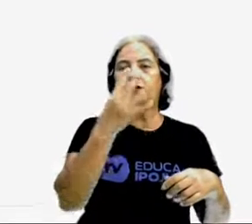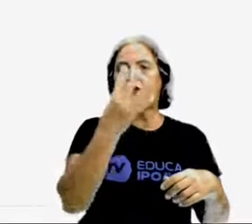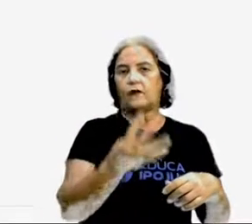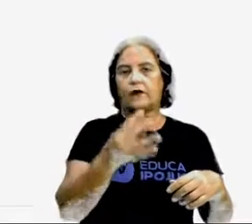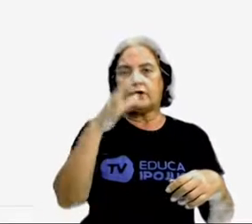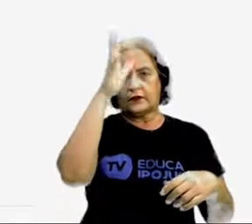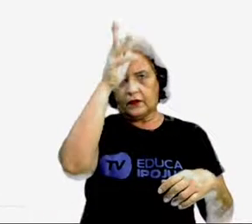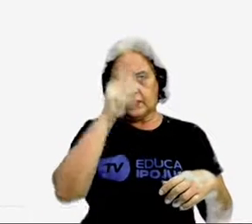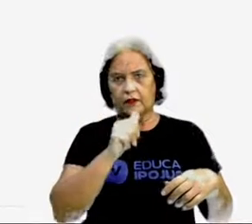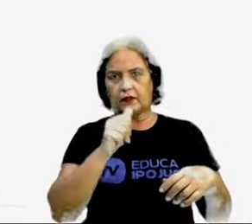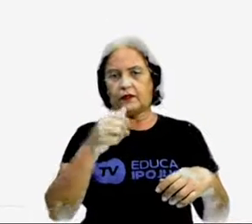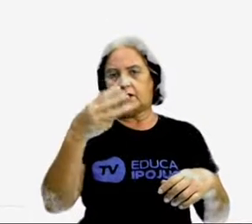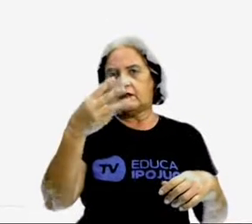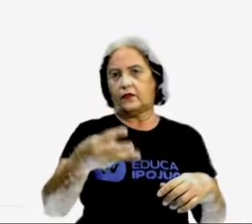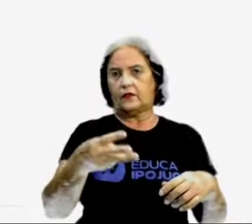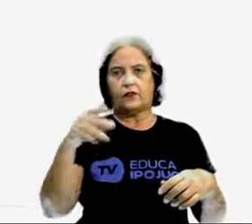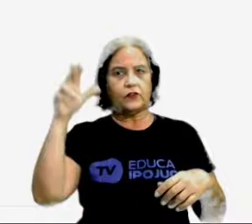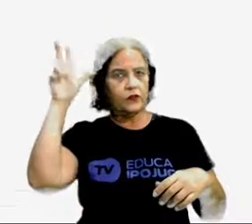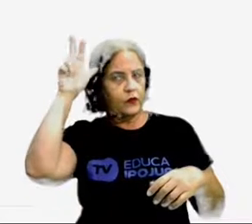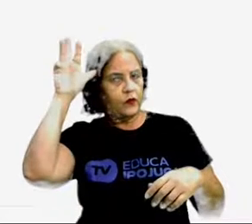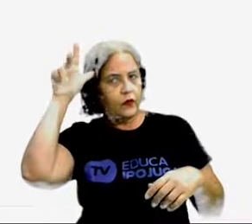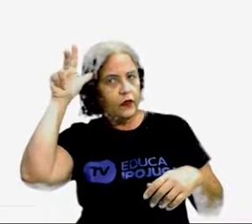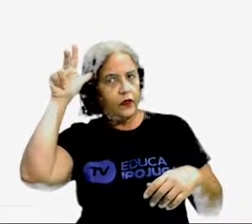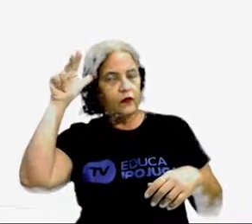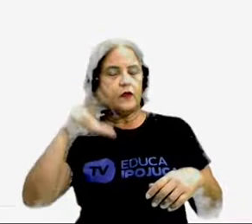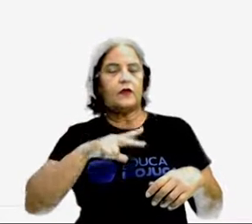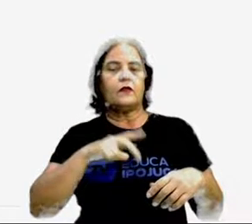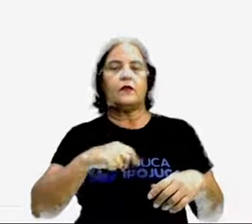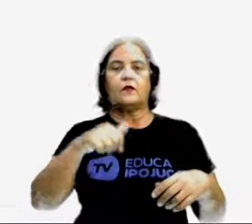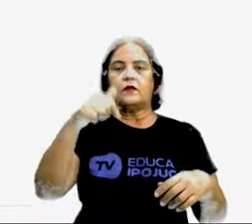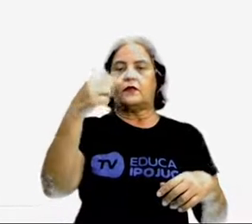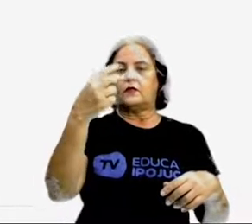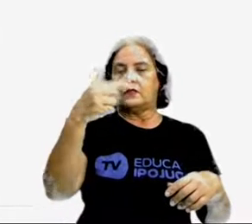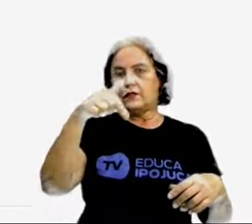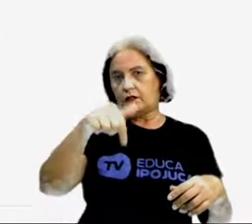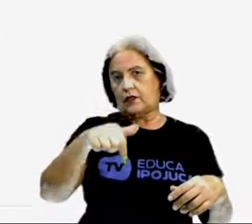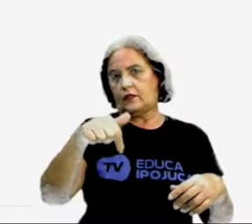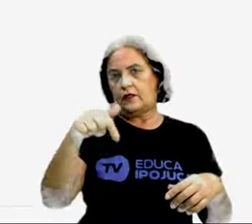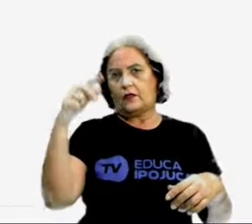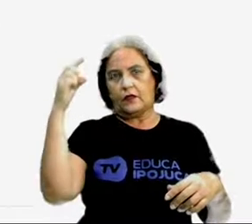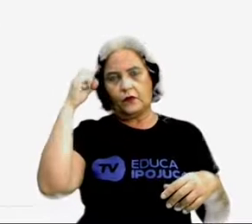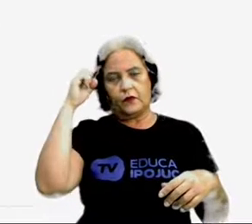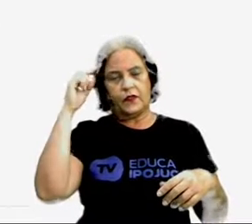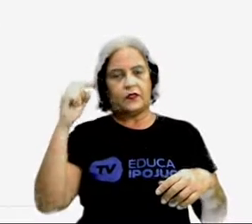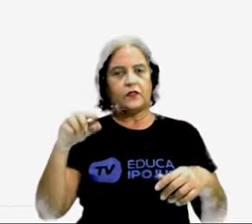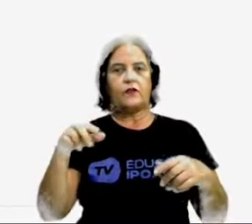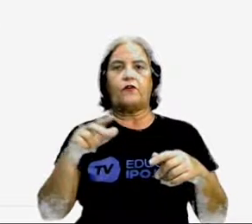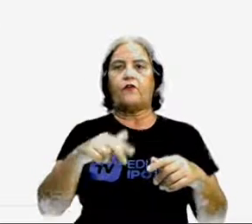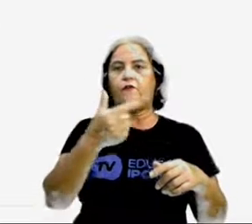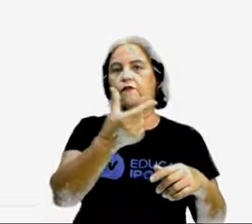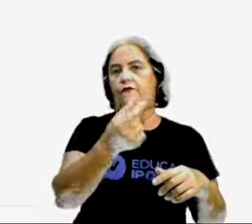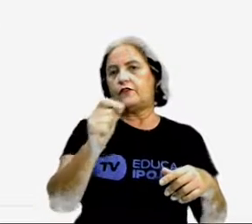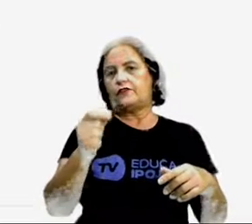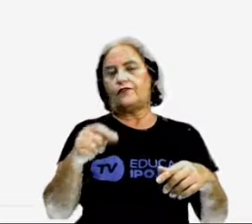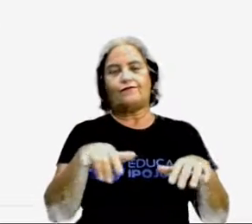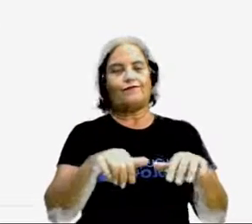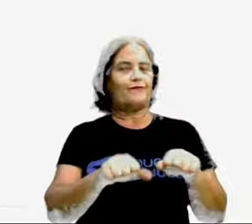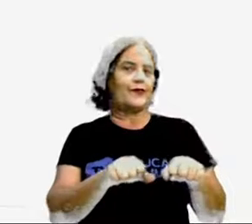coelhos, teremos 7 cabeças, porém 20 patas. Também essa possibilidade não deu